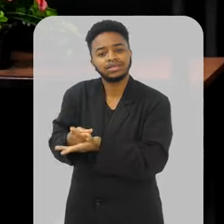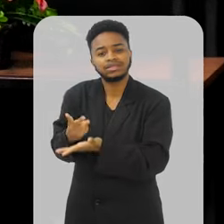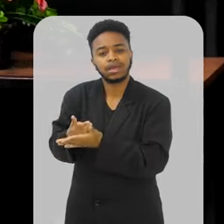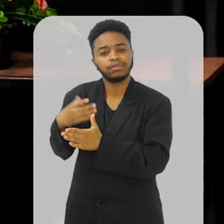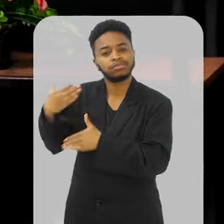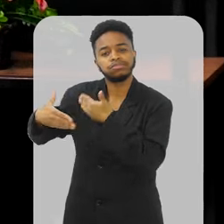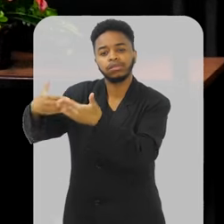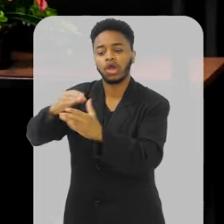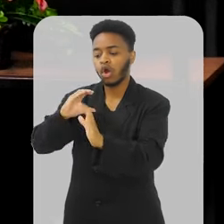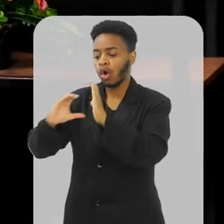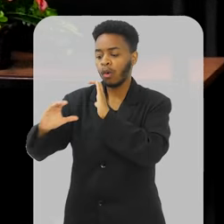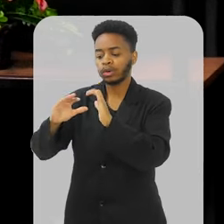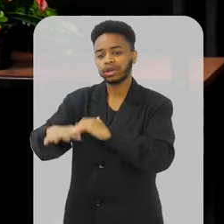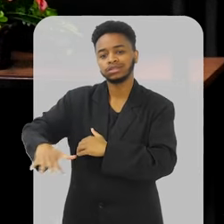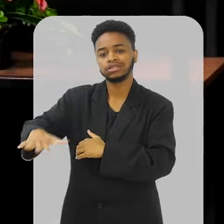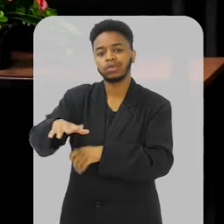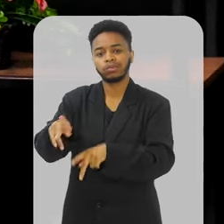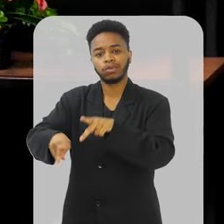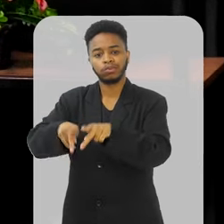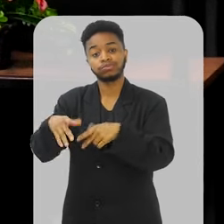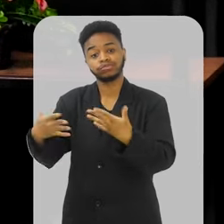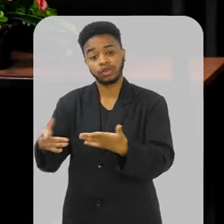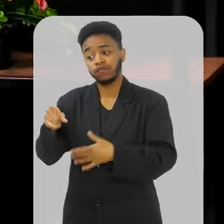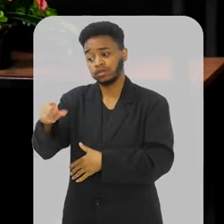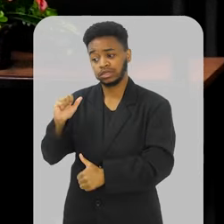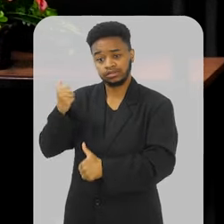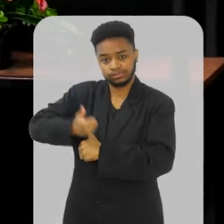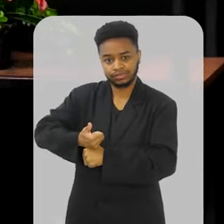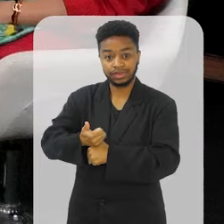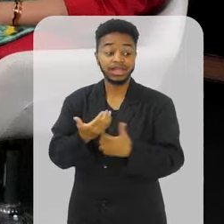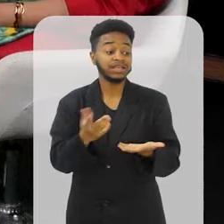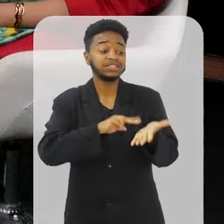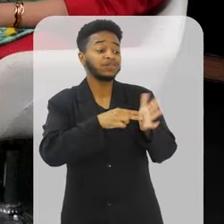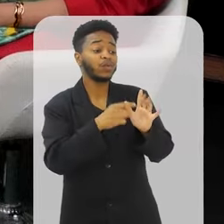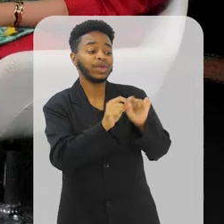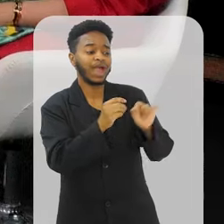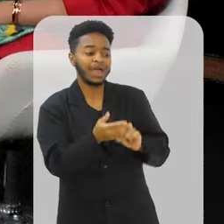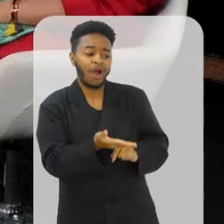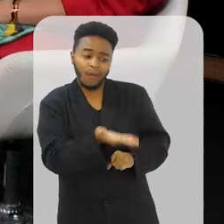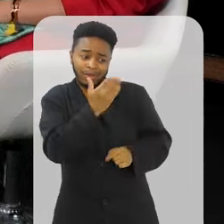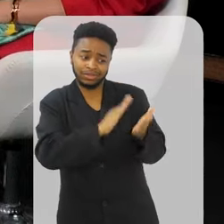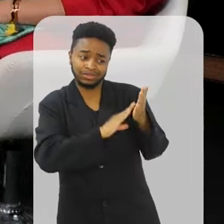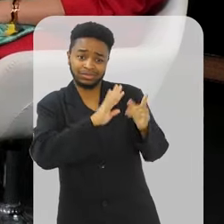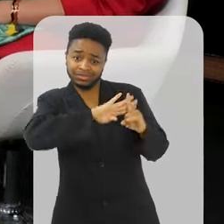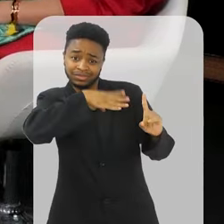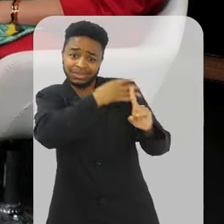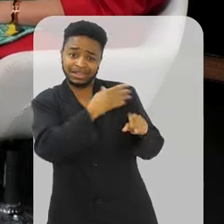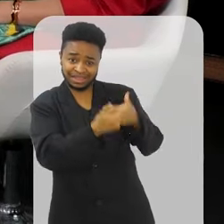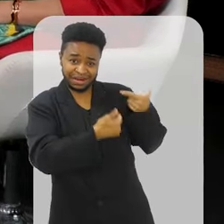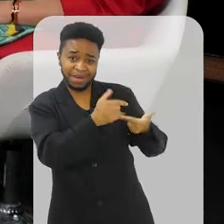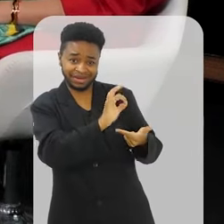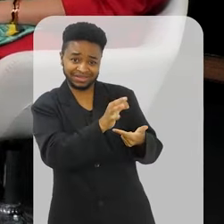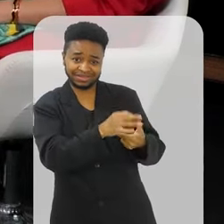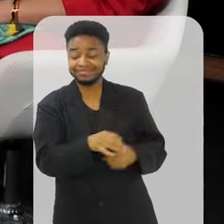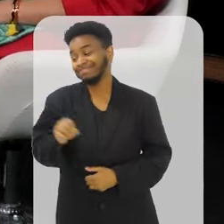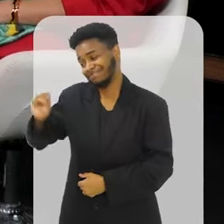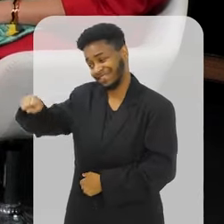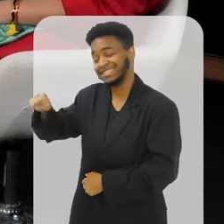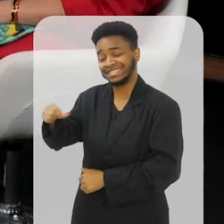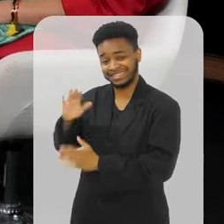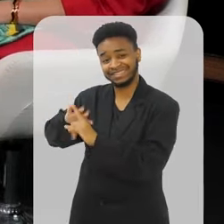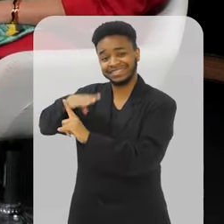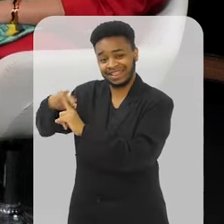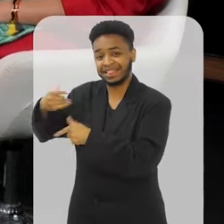vez mais em comunicação com o povo então você vai assumir láz ele aumentou o trabalho ele aumentou mas